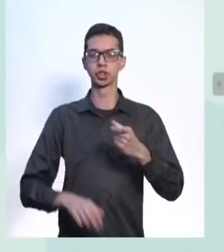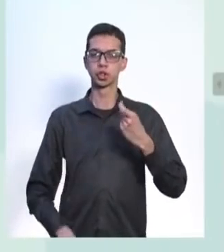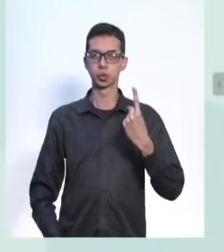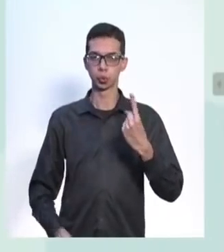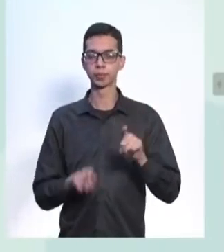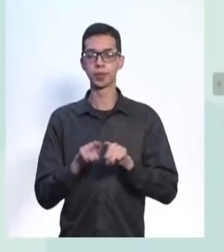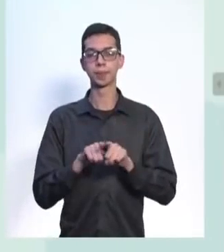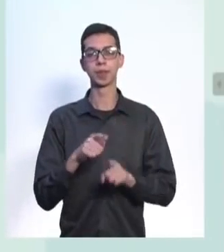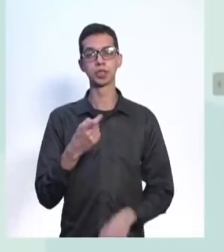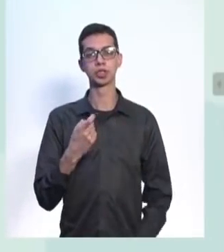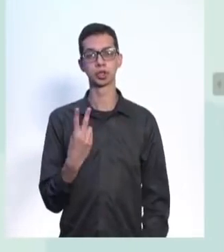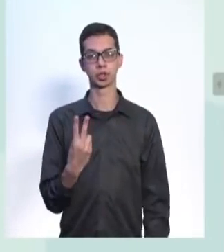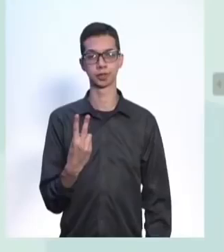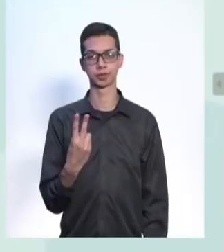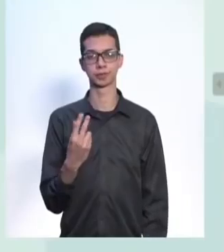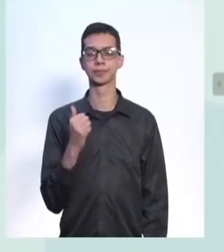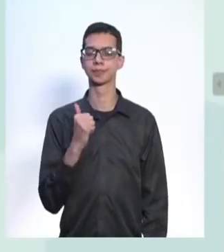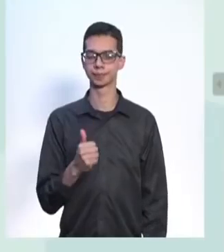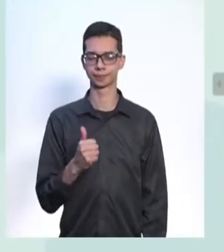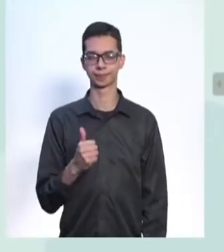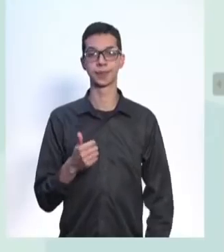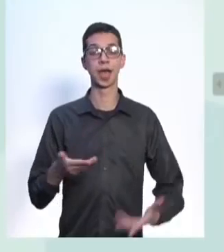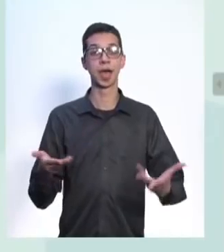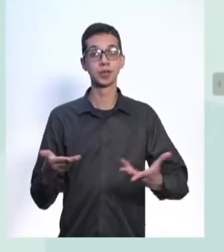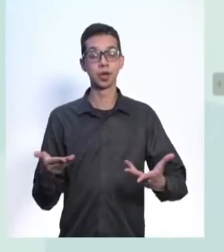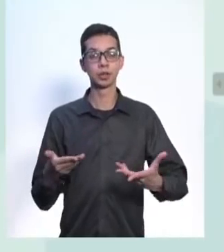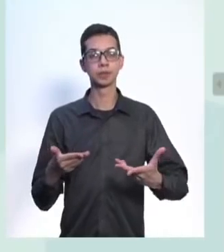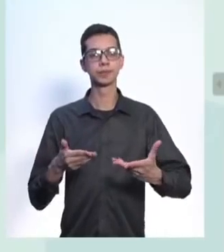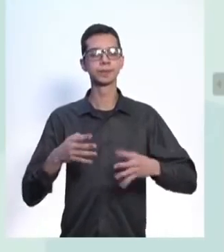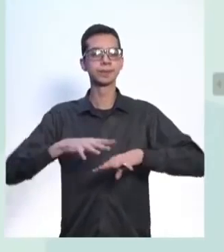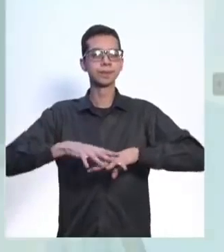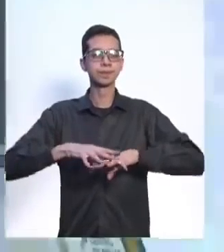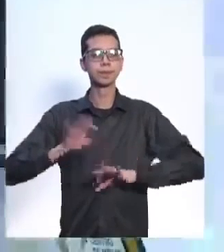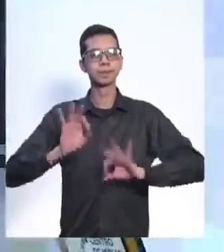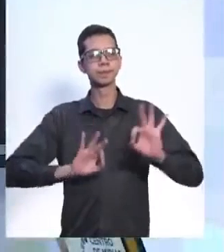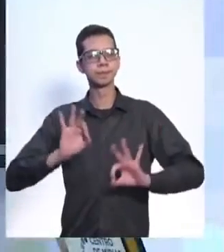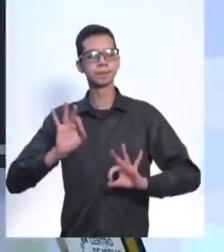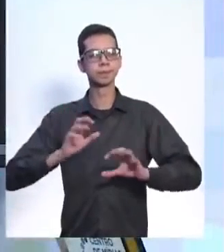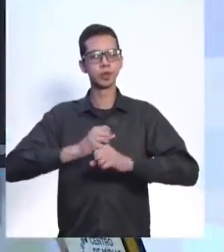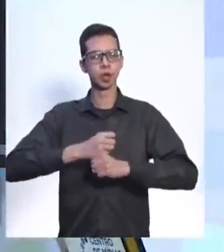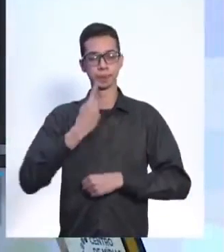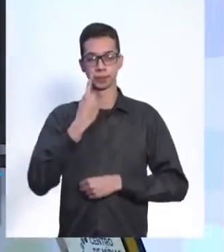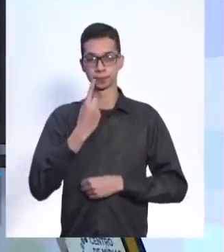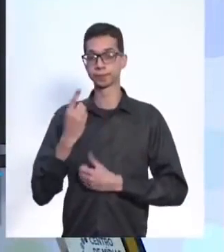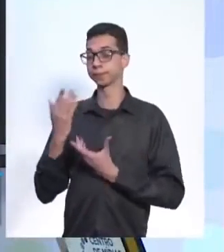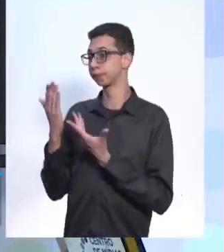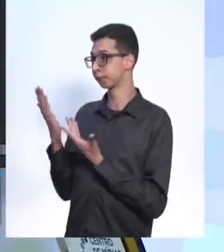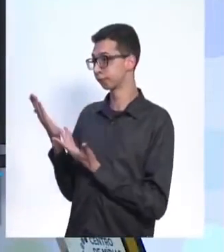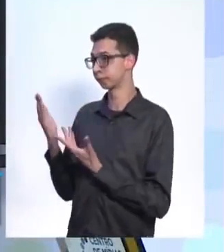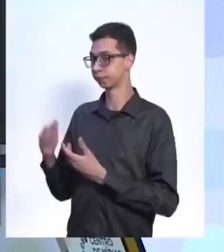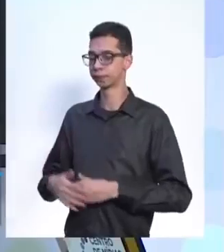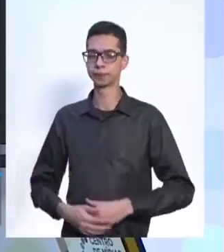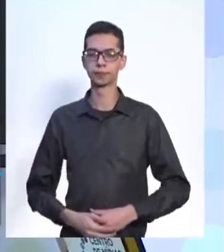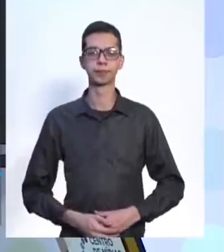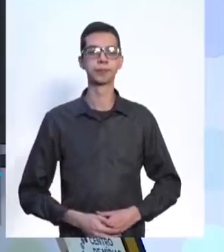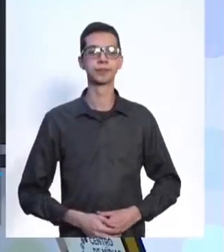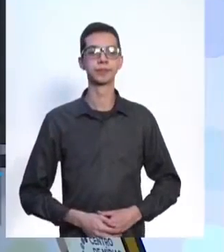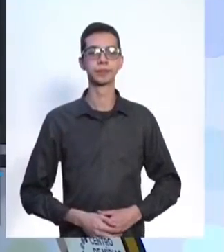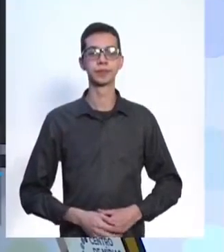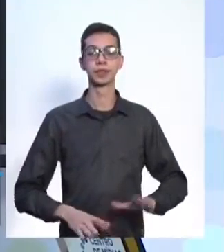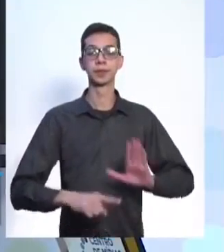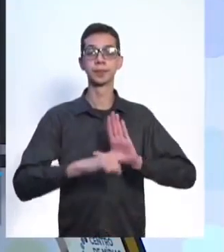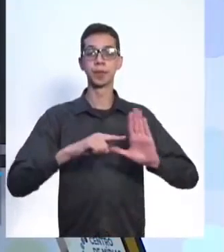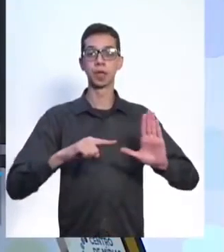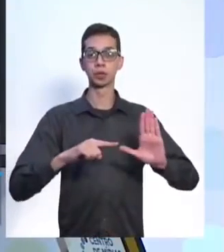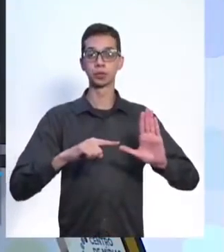e x2. Muito bem, vamos então calcular. Então, aqui em cima, eu vou ter menos o valor do